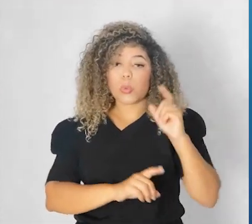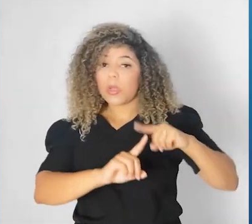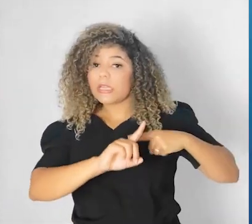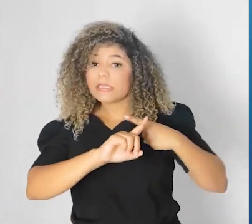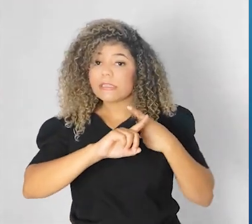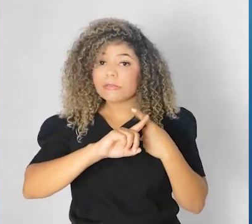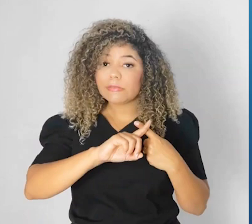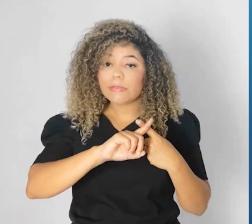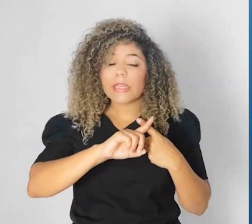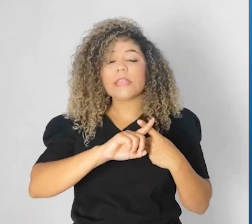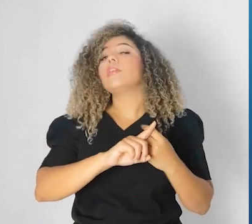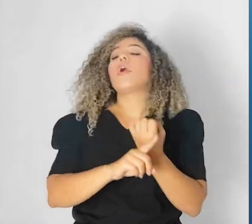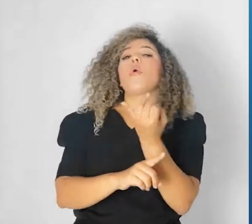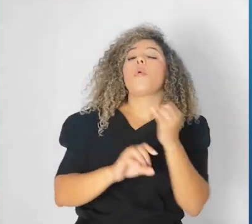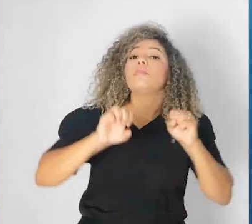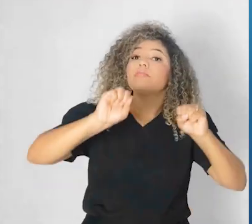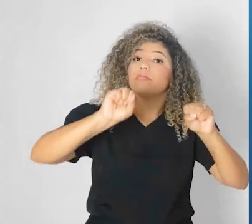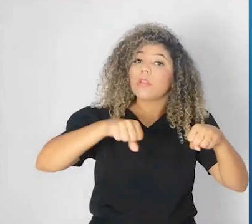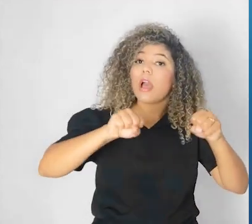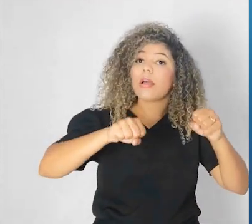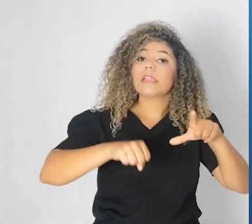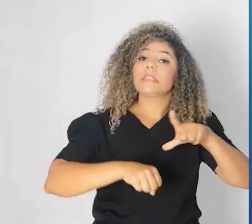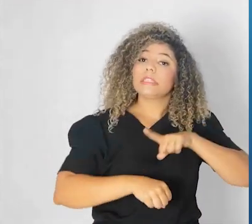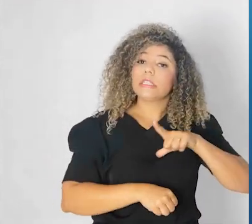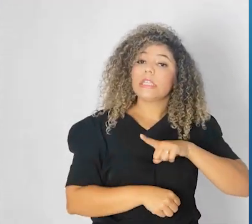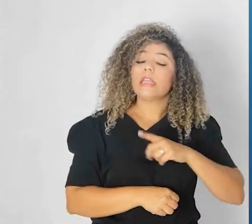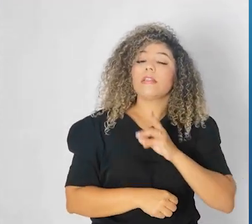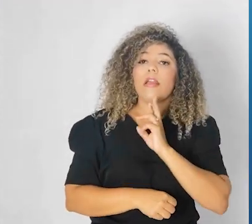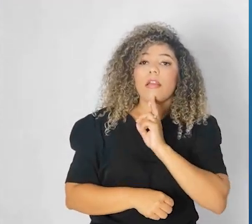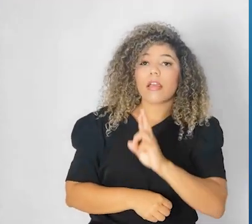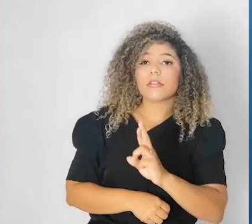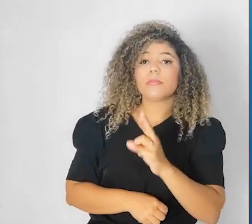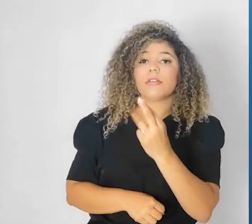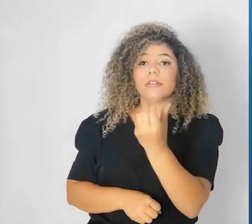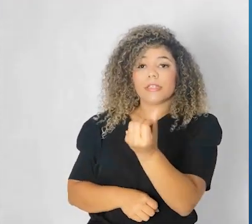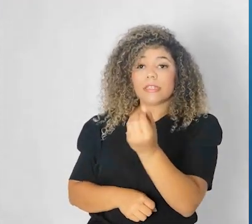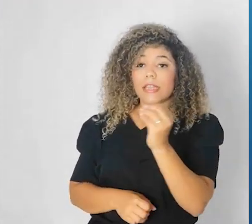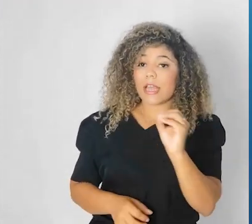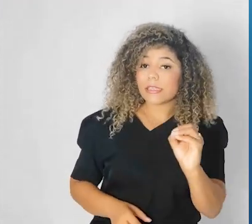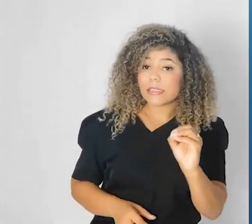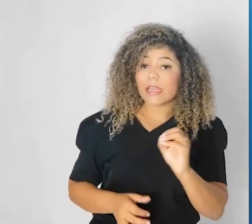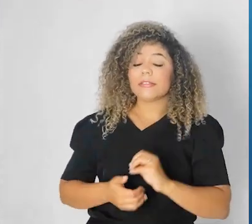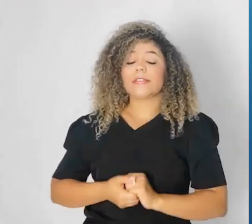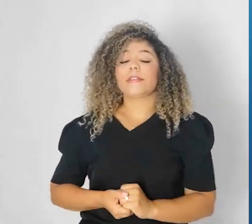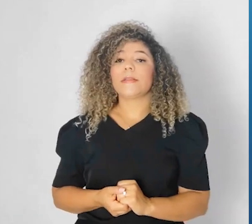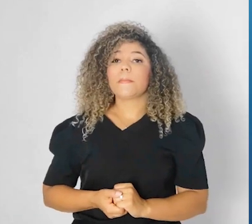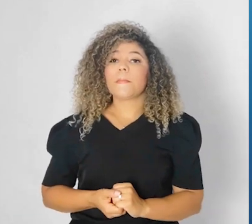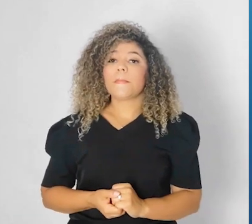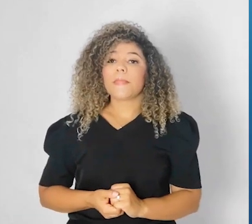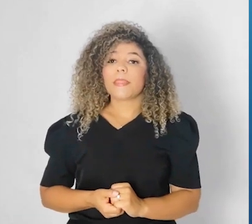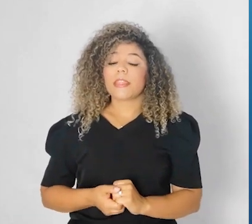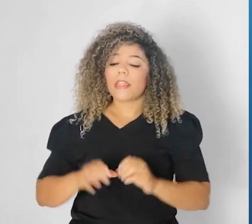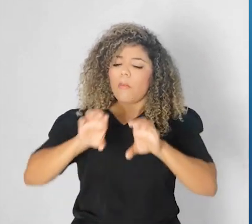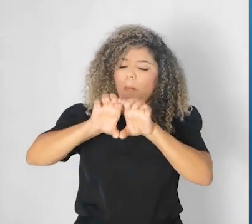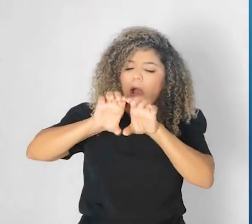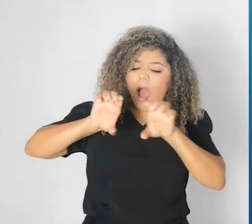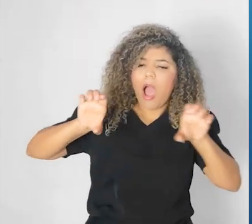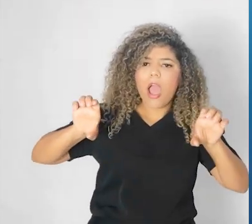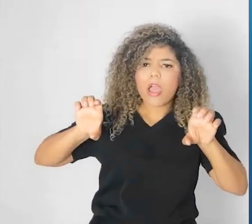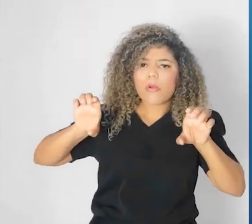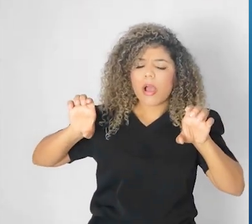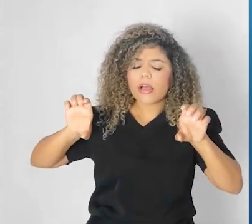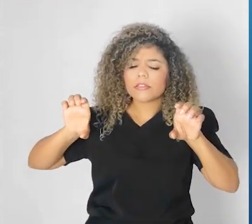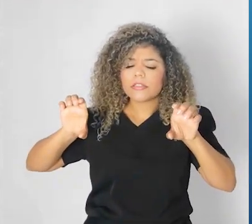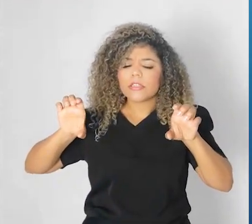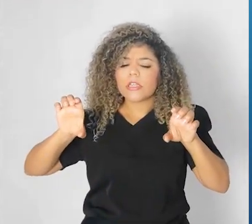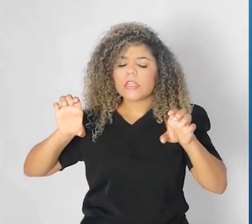a quantidade de motos tem que ser igual a 60. Então, a equação nas incógnitas